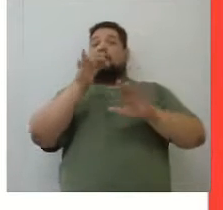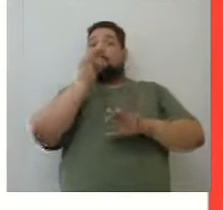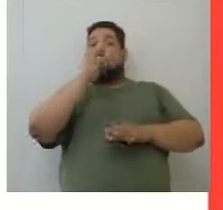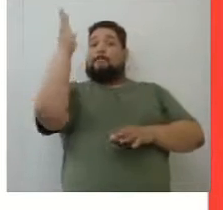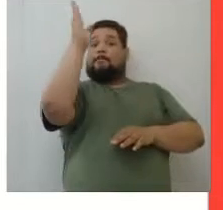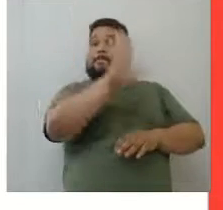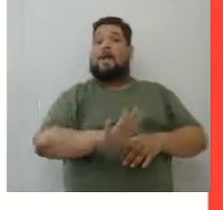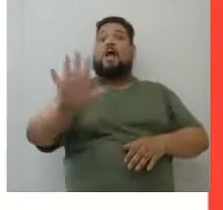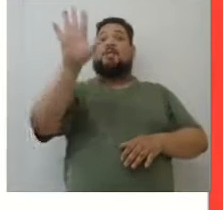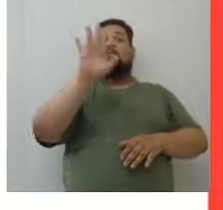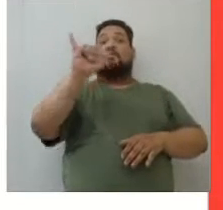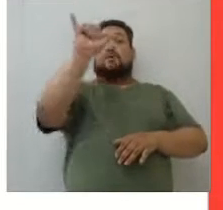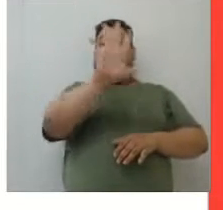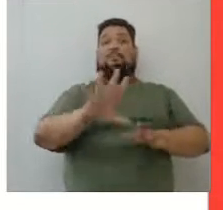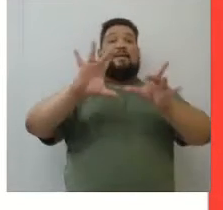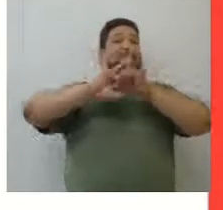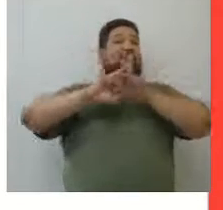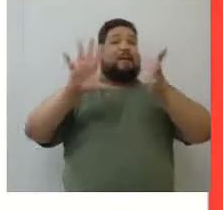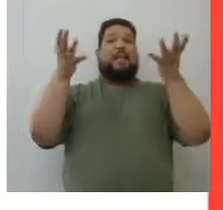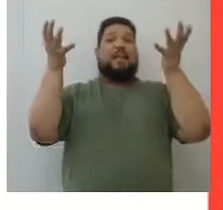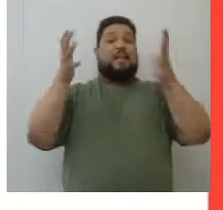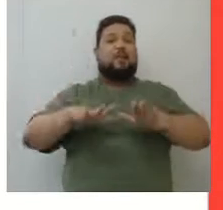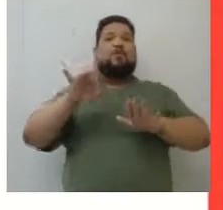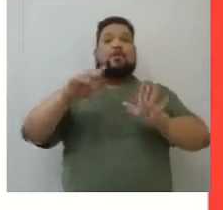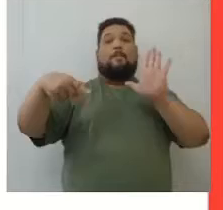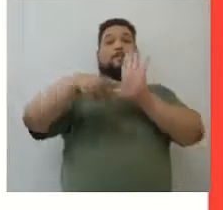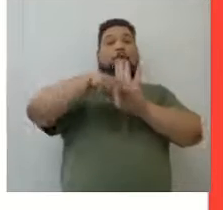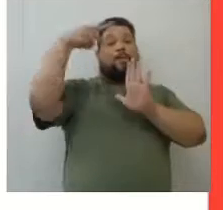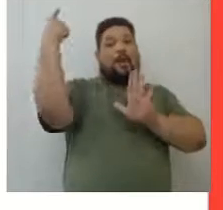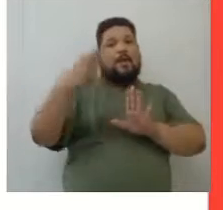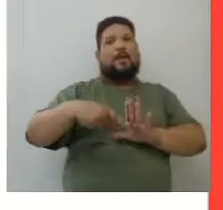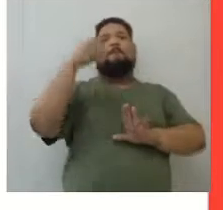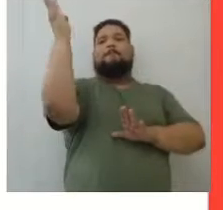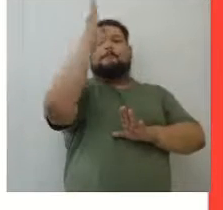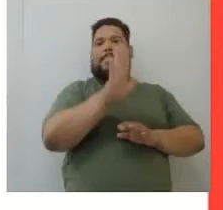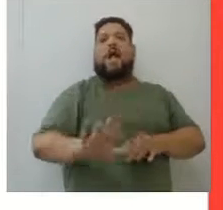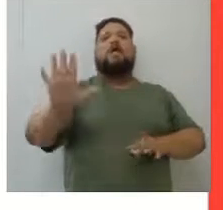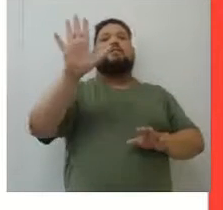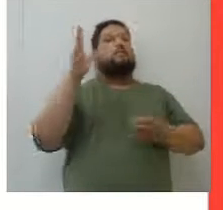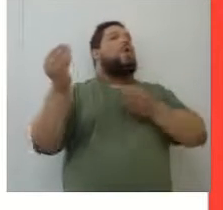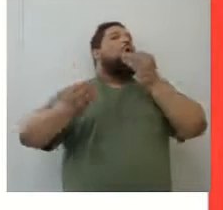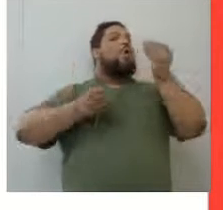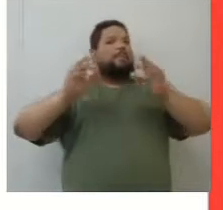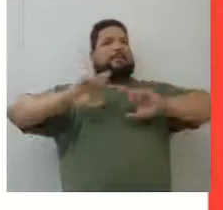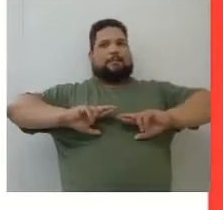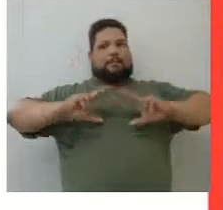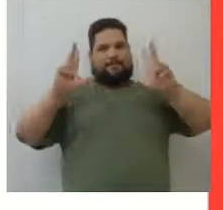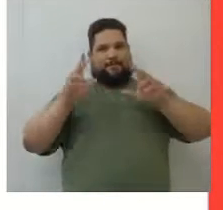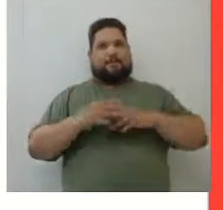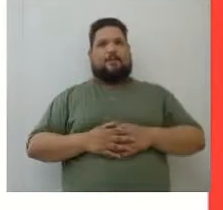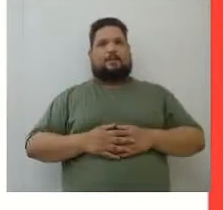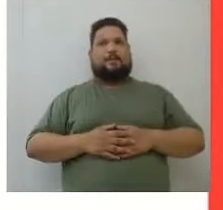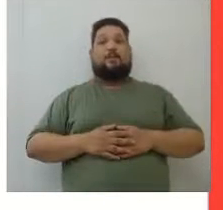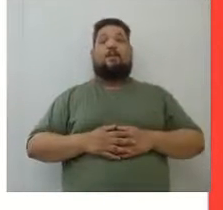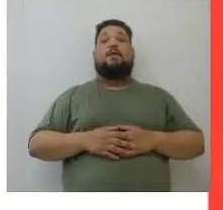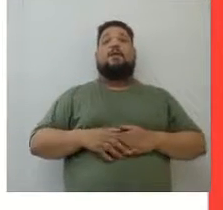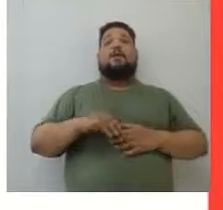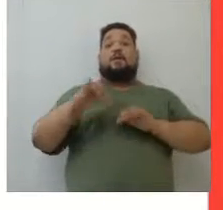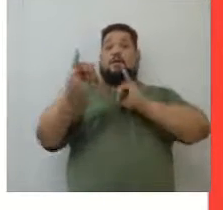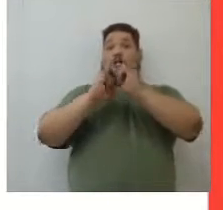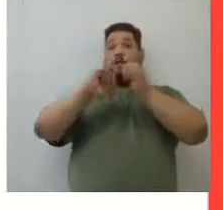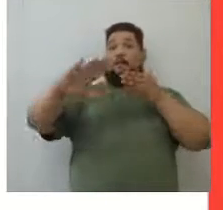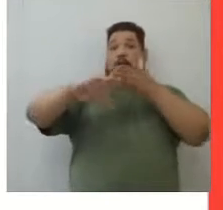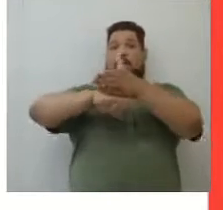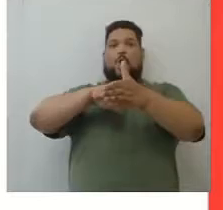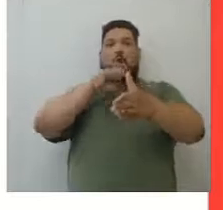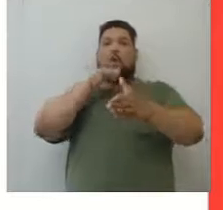transmitir essa imagem para todo mundo, quisesse transmitir só para o Brasil, aí seria diferente, certo? Não ia entrar na internet, ia entrar num